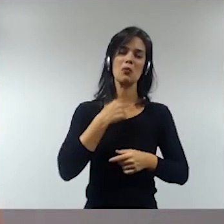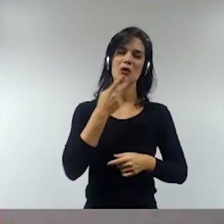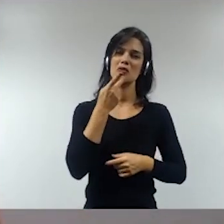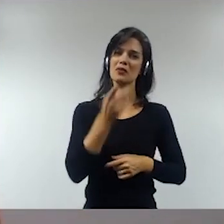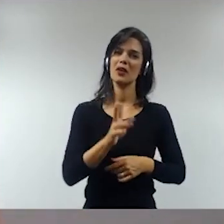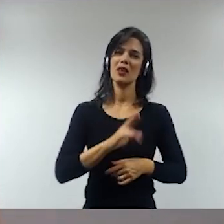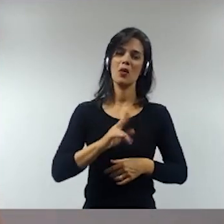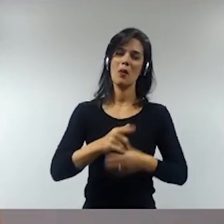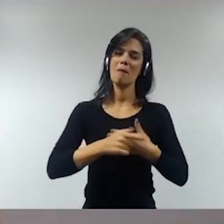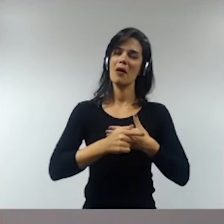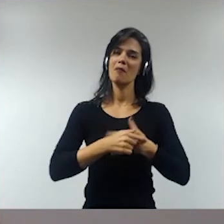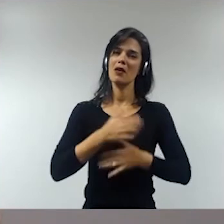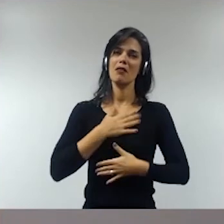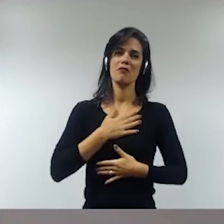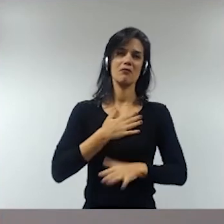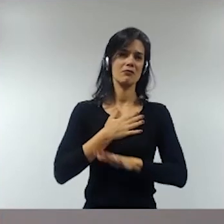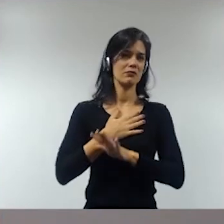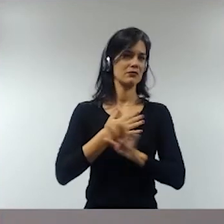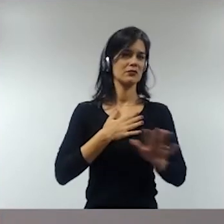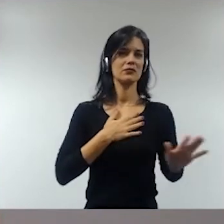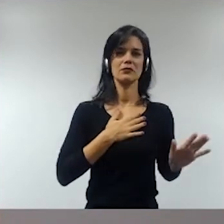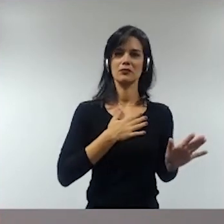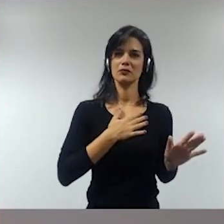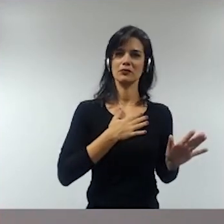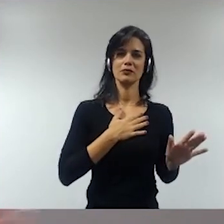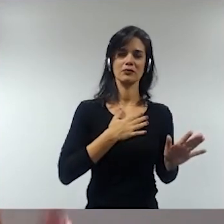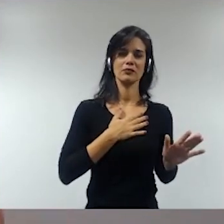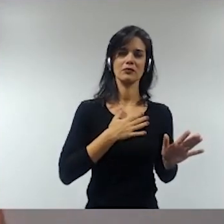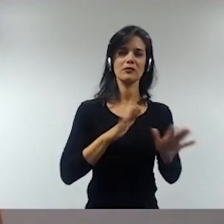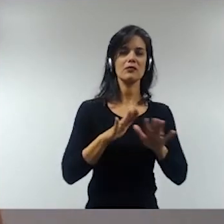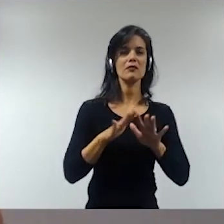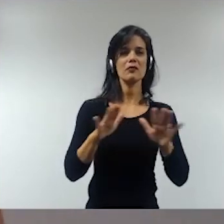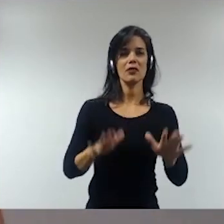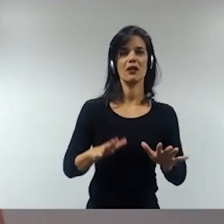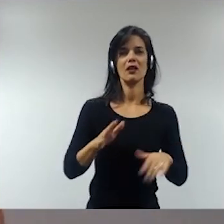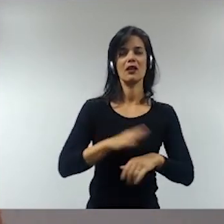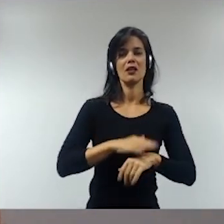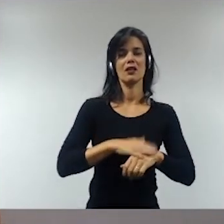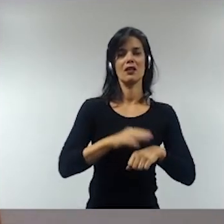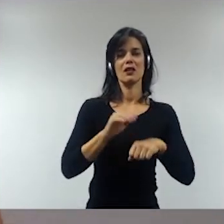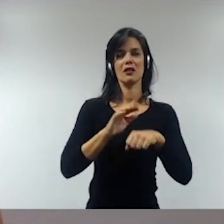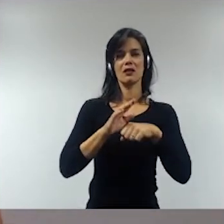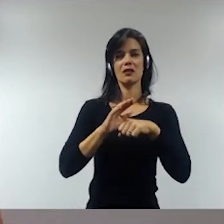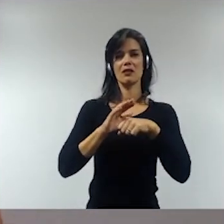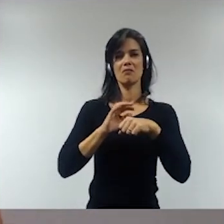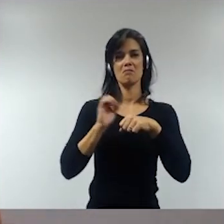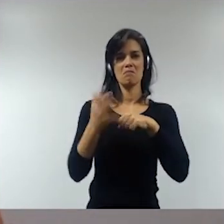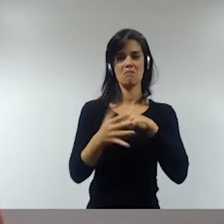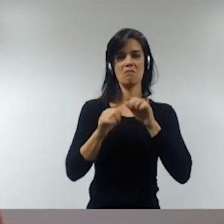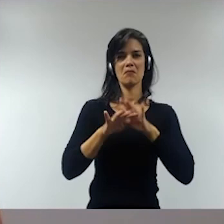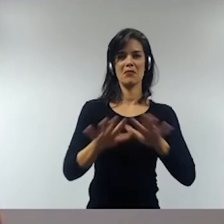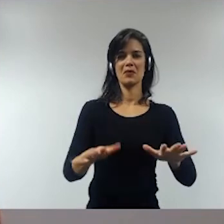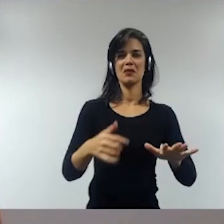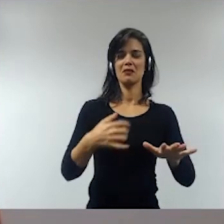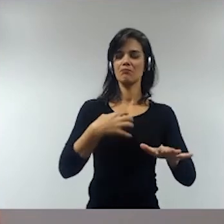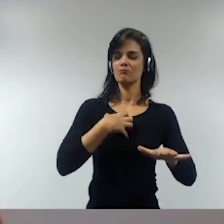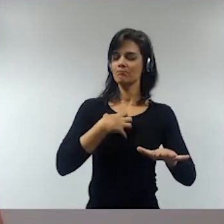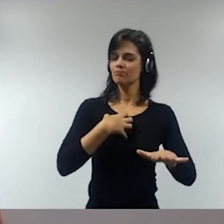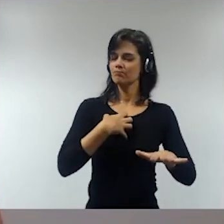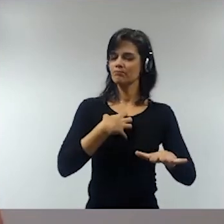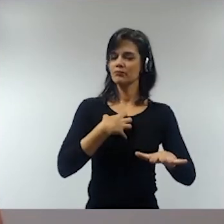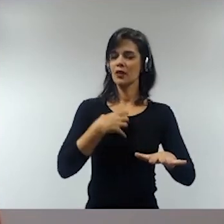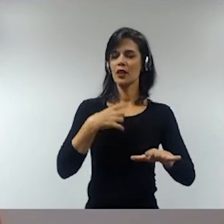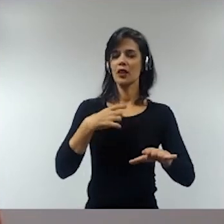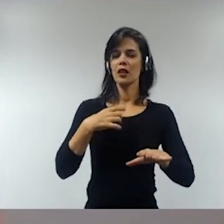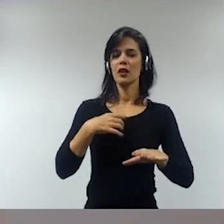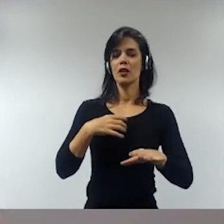minha função, essa não é a minha função, mas nesse período de pandemia, uma das coisas que mais mexeu comigo foi receber um